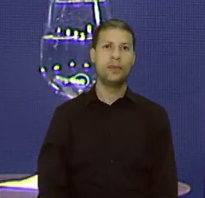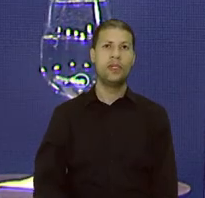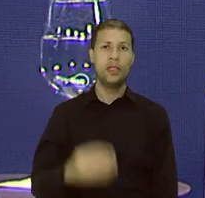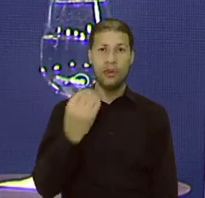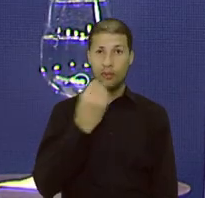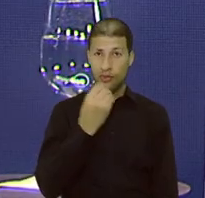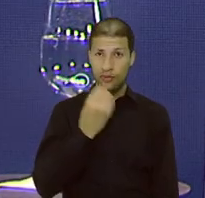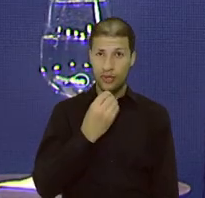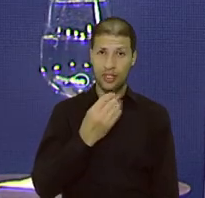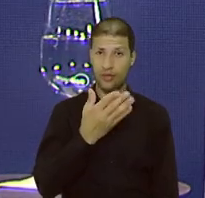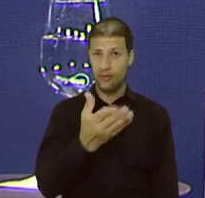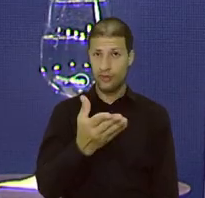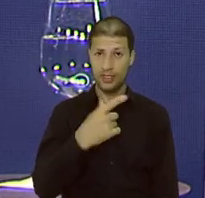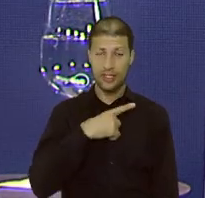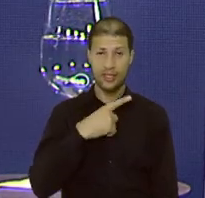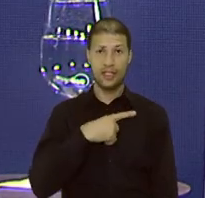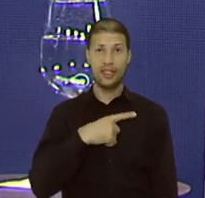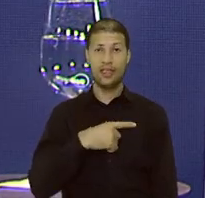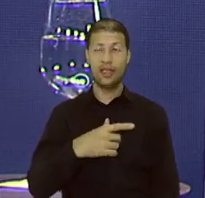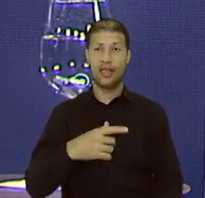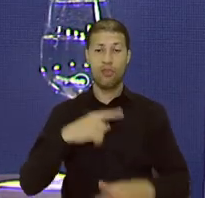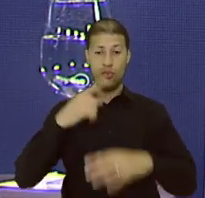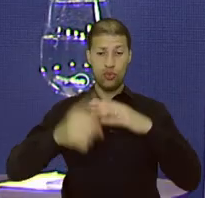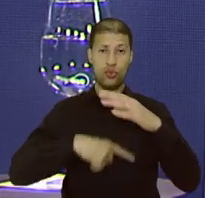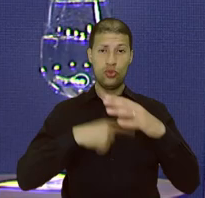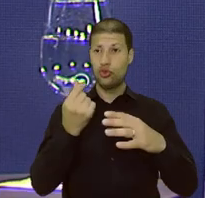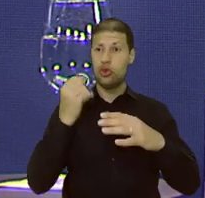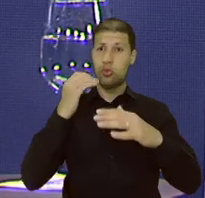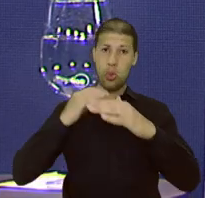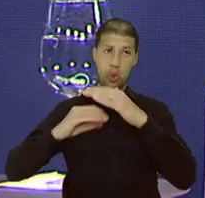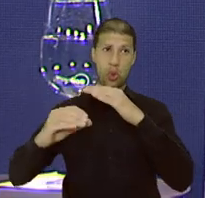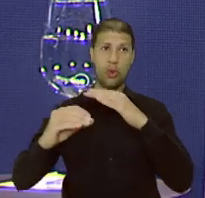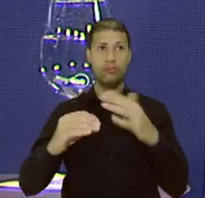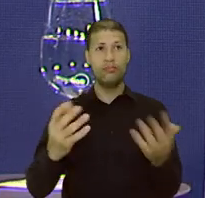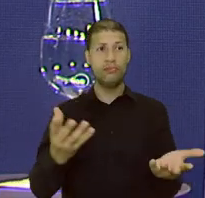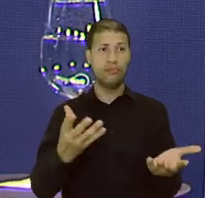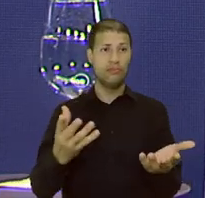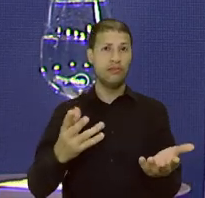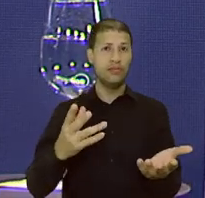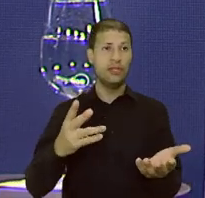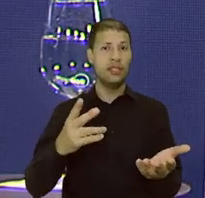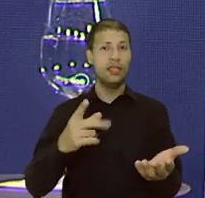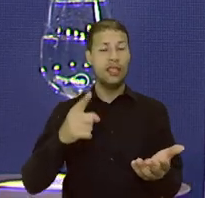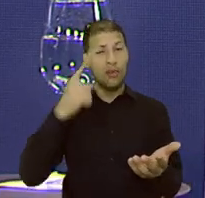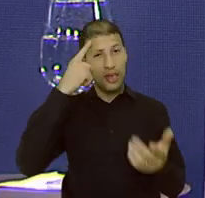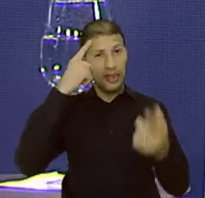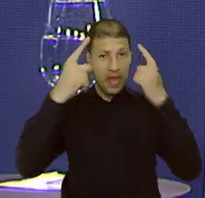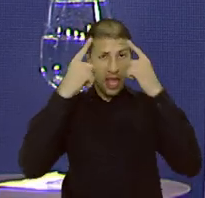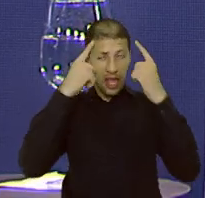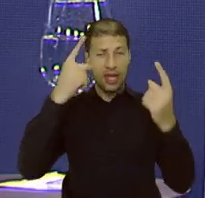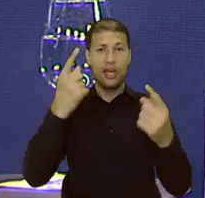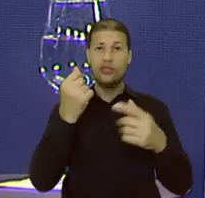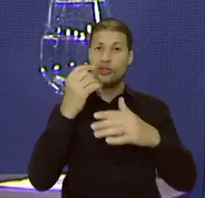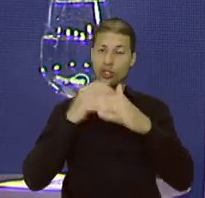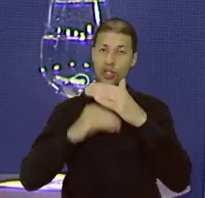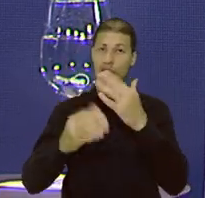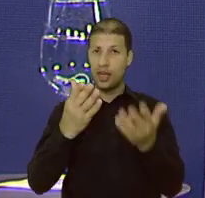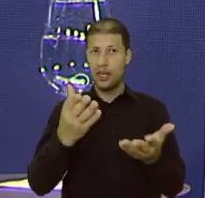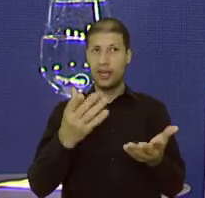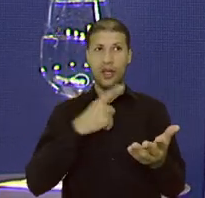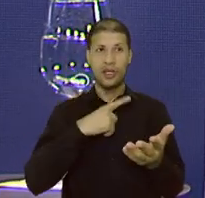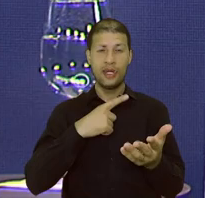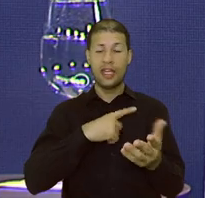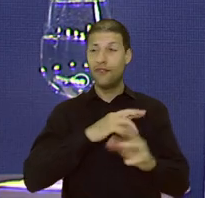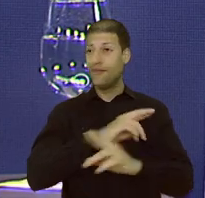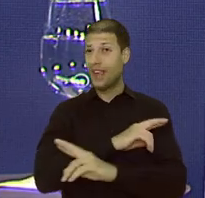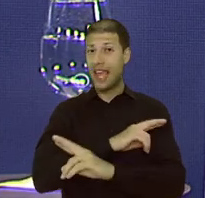fato de vocês serem um grande investidor Global conta uma algumas teses de investimento aí que são disruptivas que